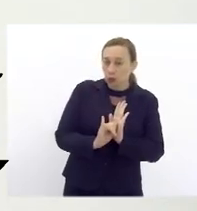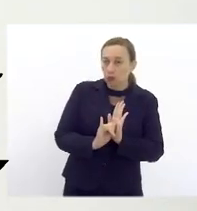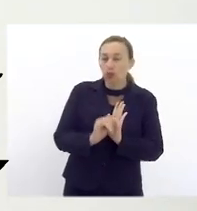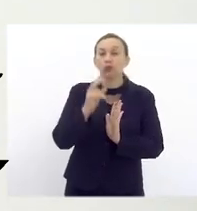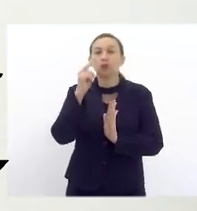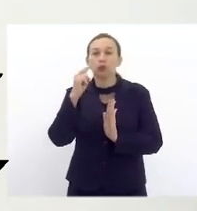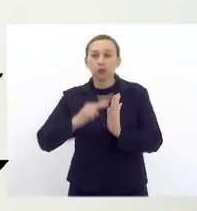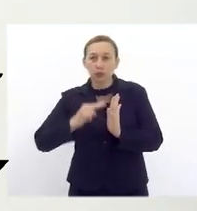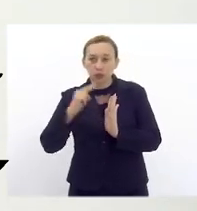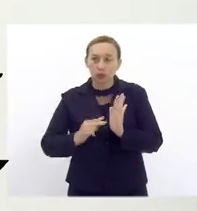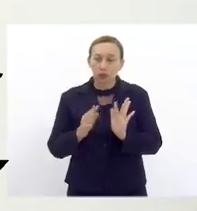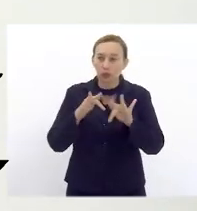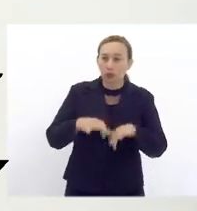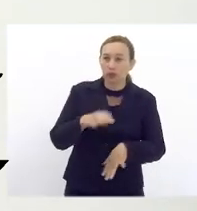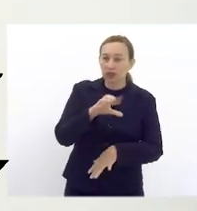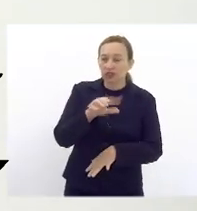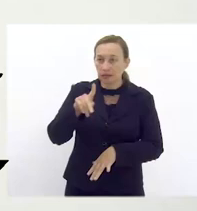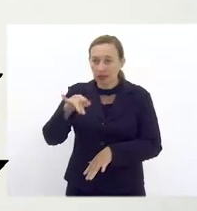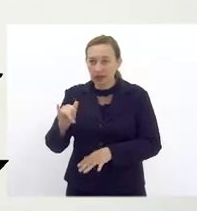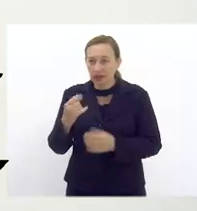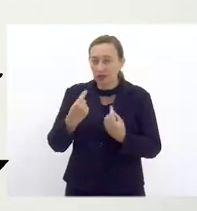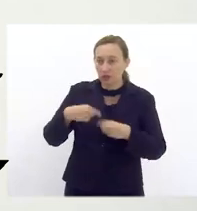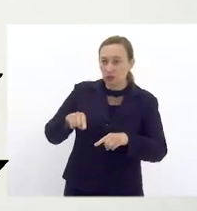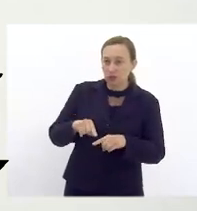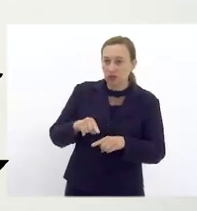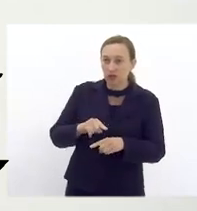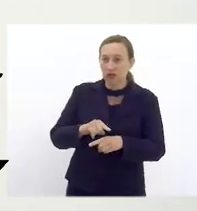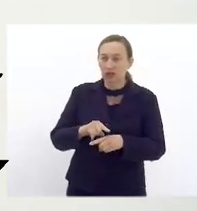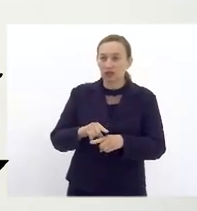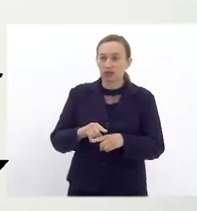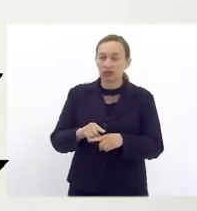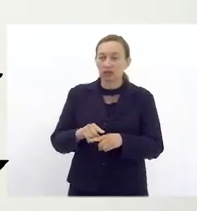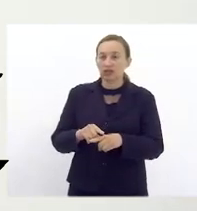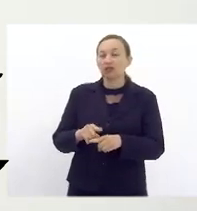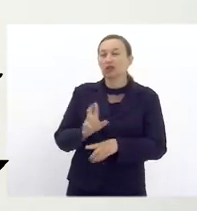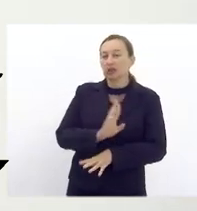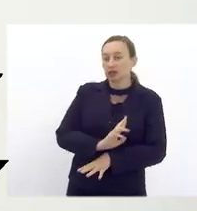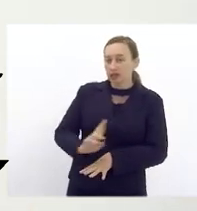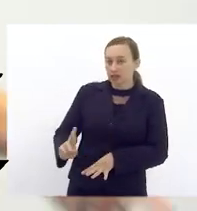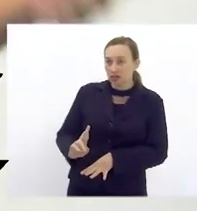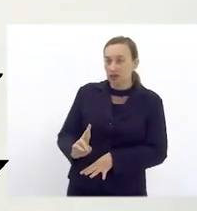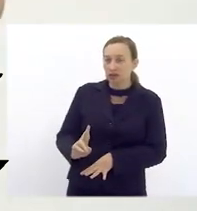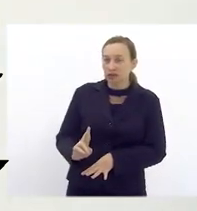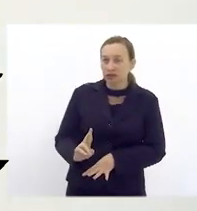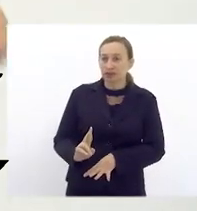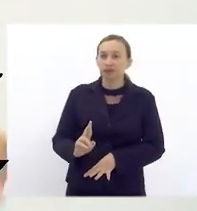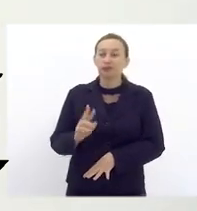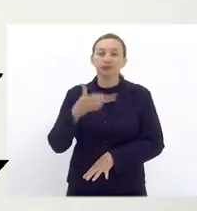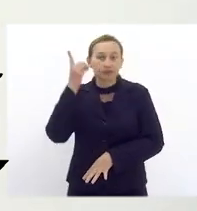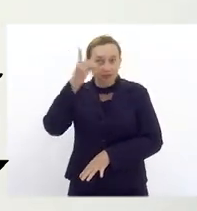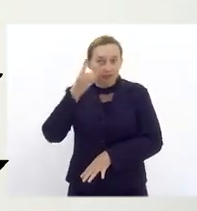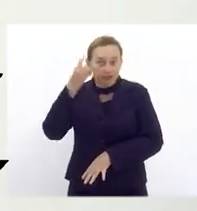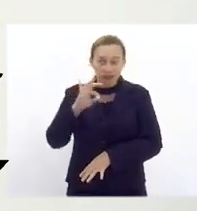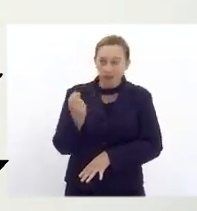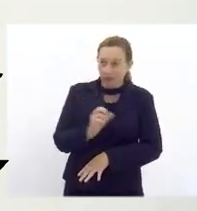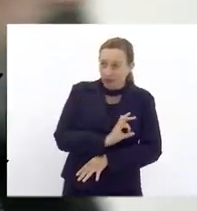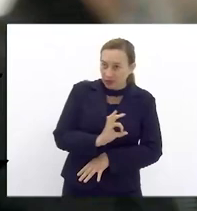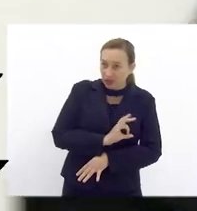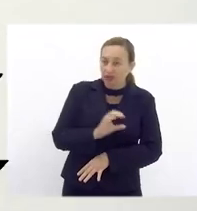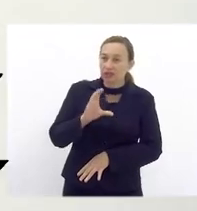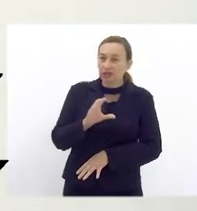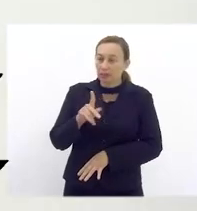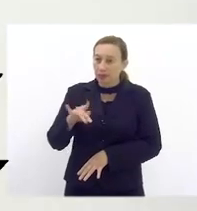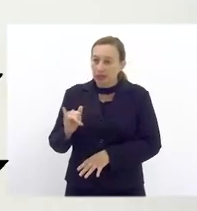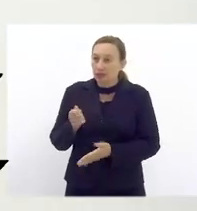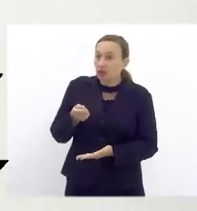leitura do relatório final da CPI de combate à intolerância religiosa presidido pela deputada Marta Rocha e que nessa nessa CPI foi cobrada